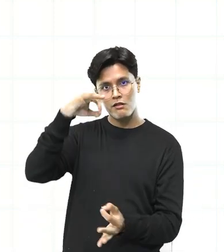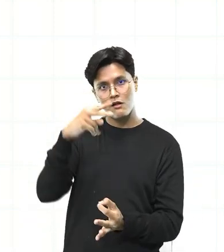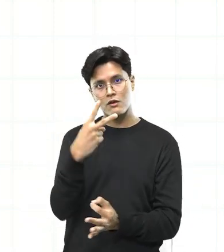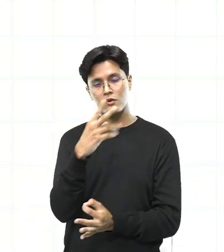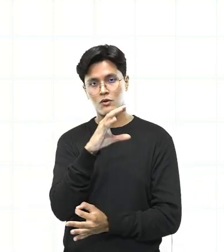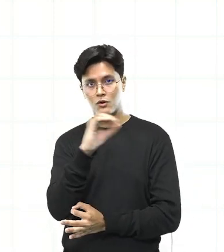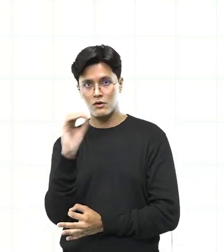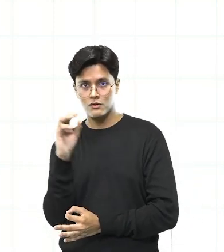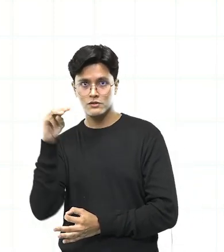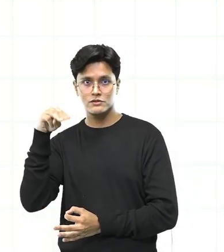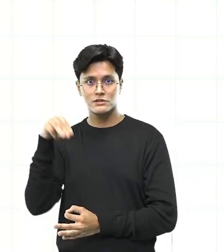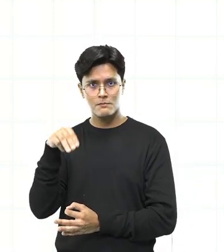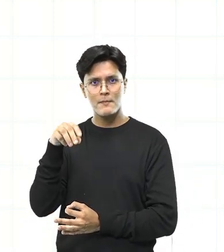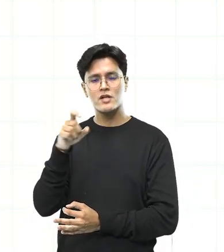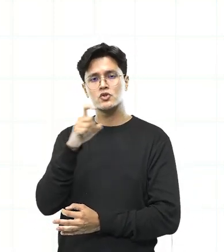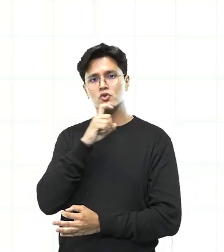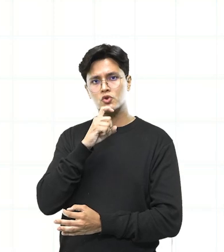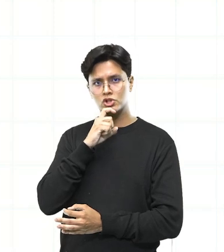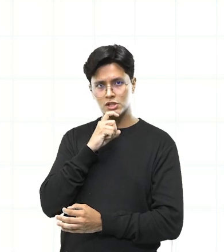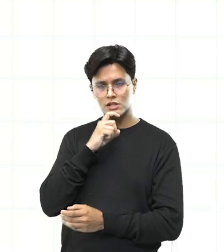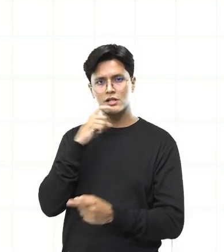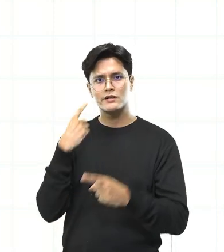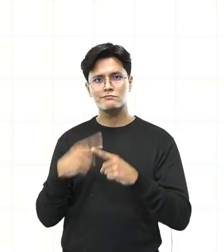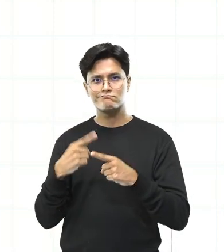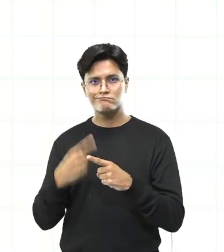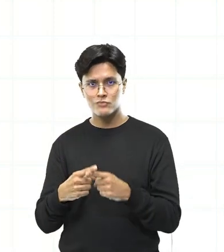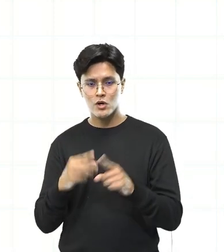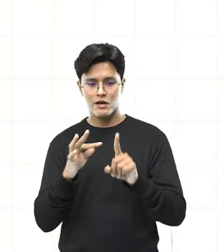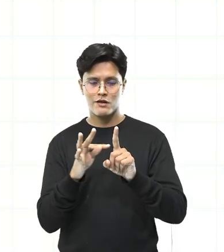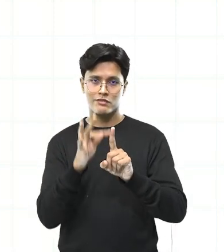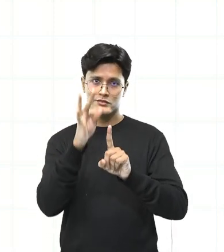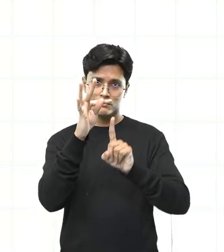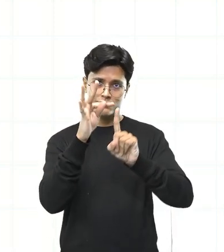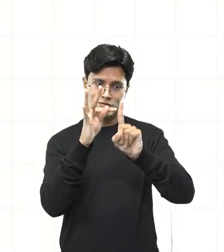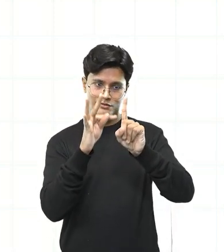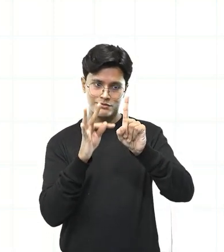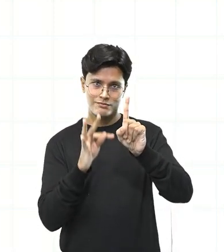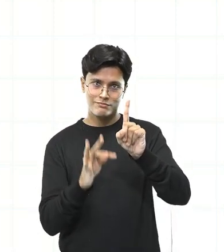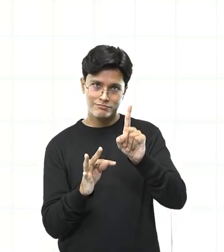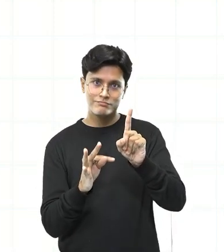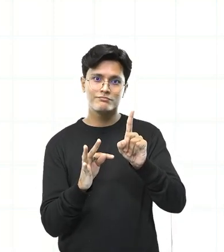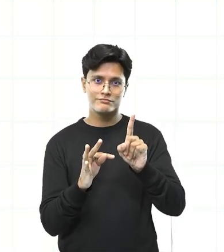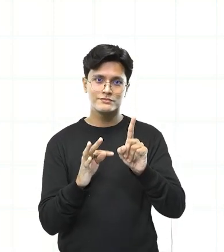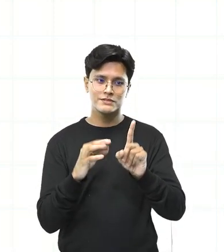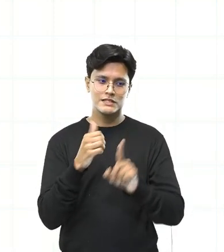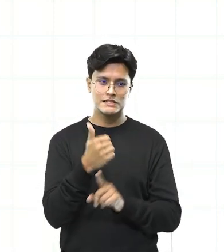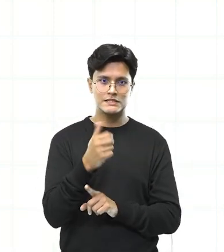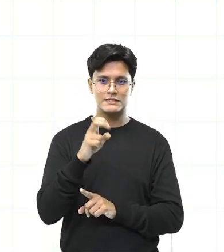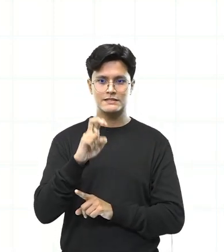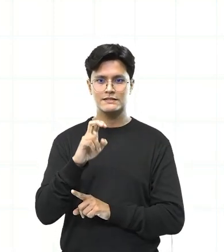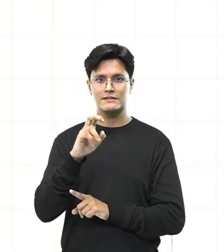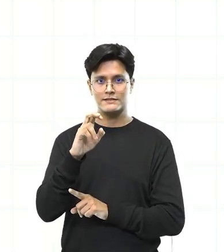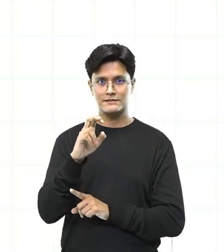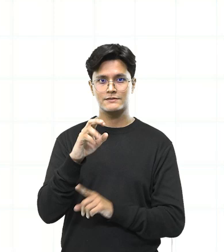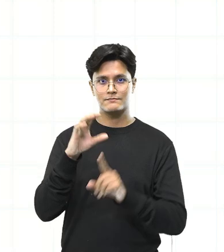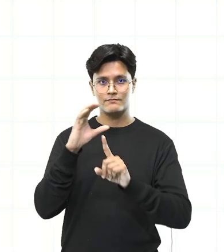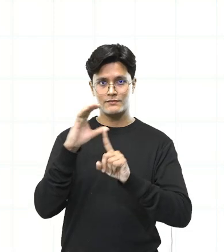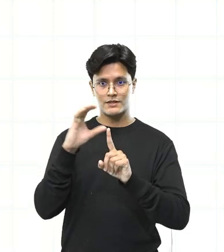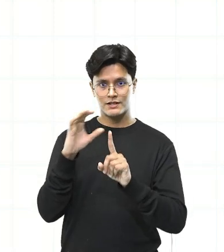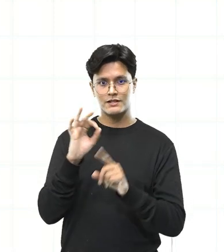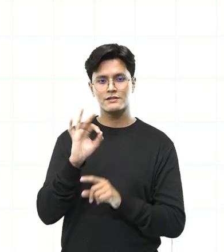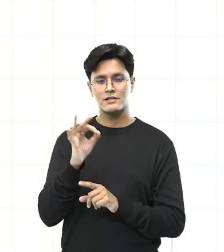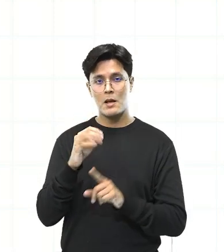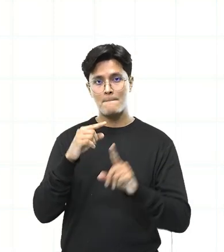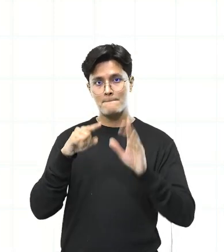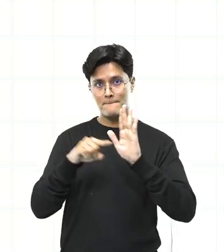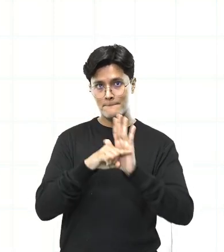estava congelada por causa das temperaturas que chegavam a 15 graus Celsius. Menos, né? Que